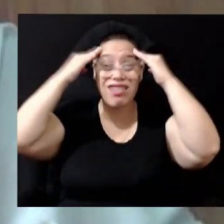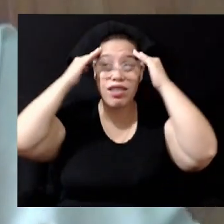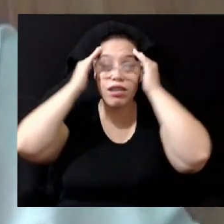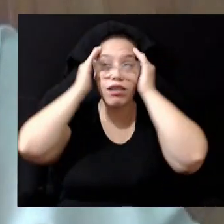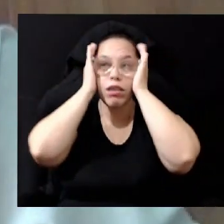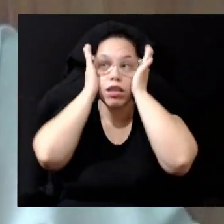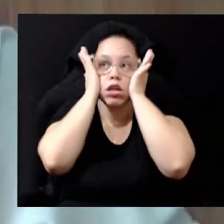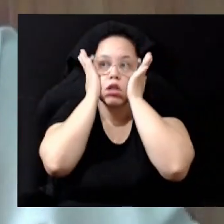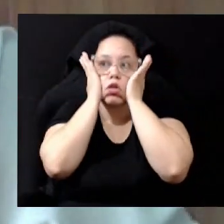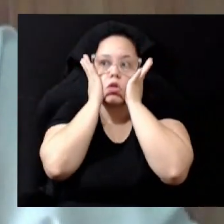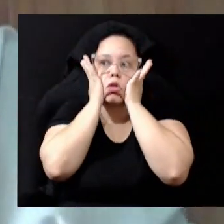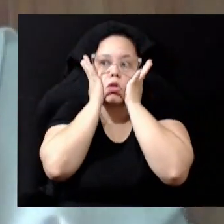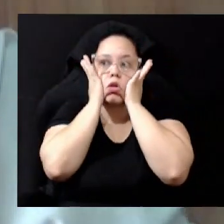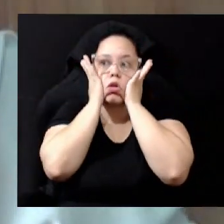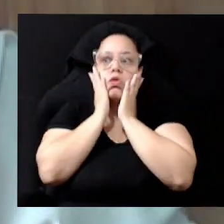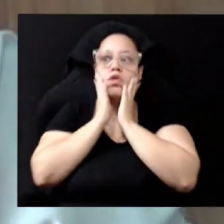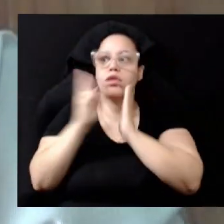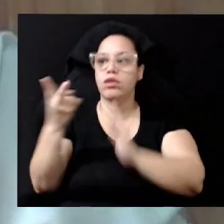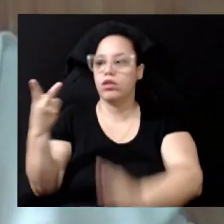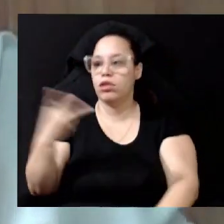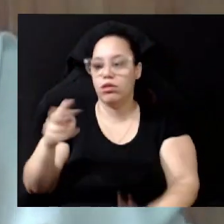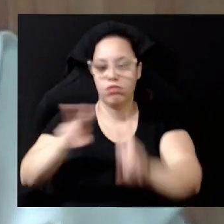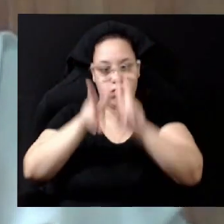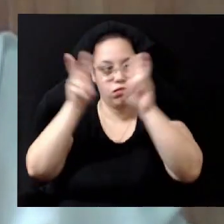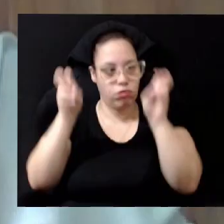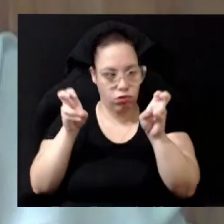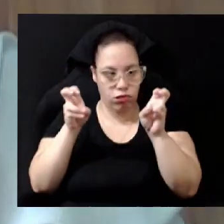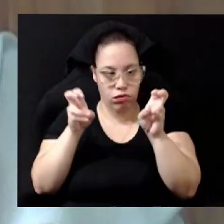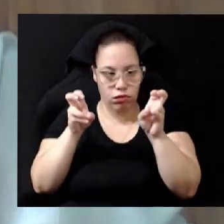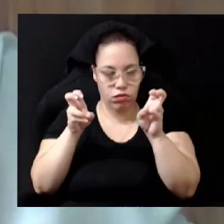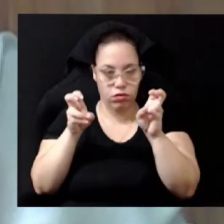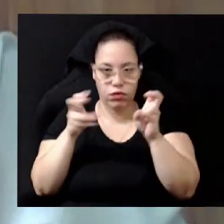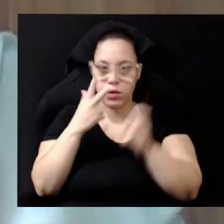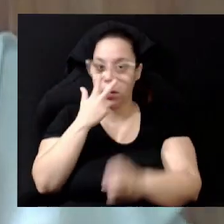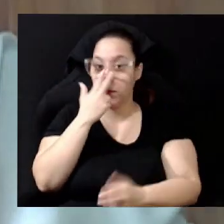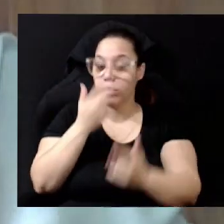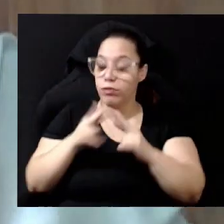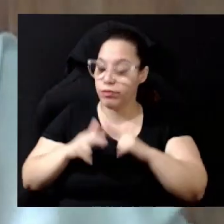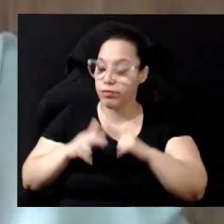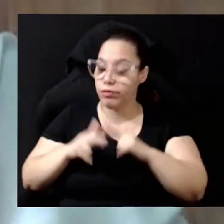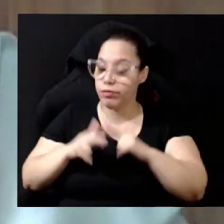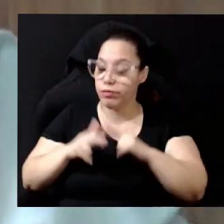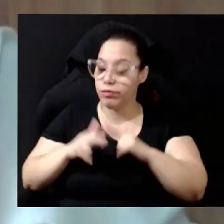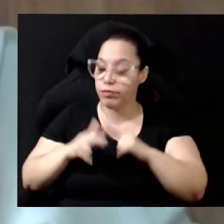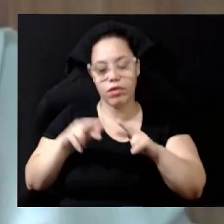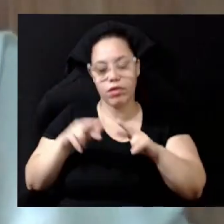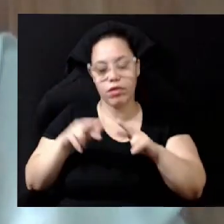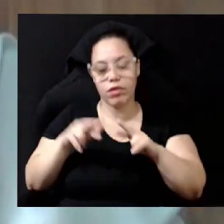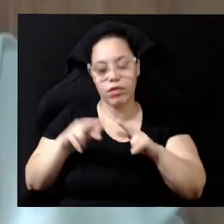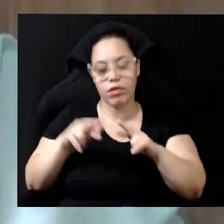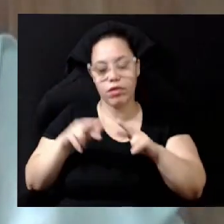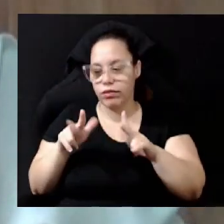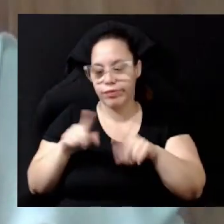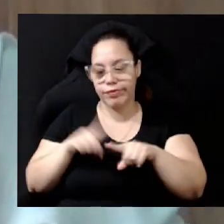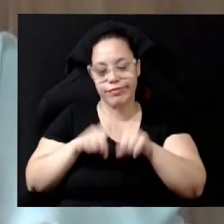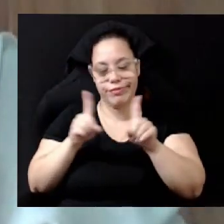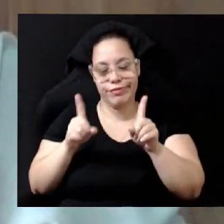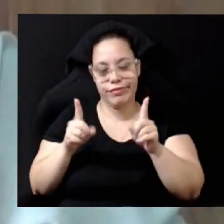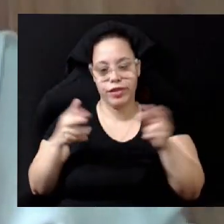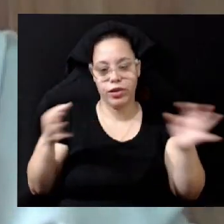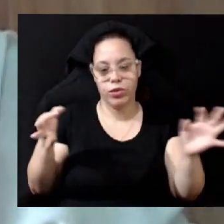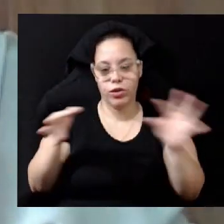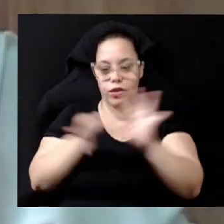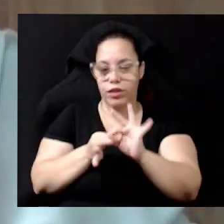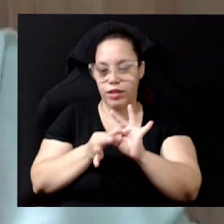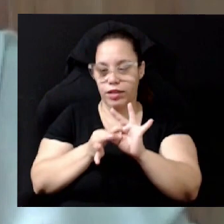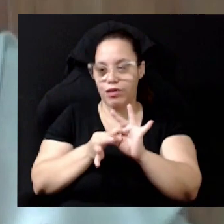né? Então, os dois assuntos, apesar de parecerem diferentes, e são diferentes, mas eles